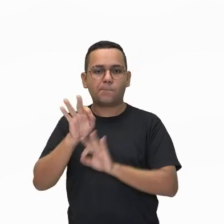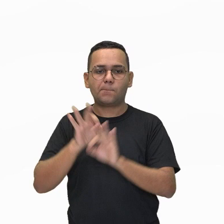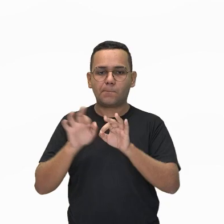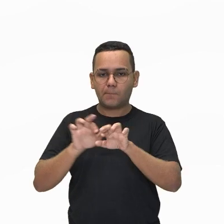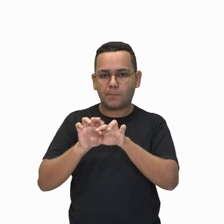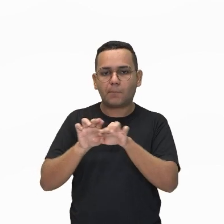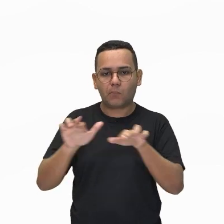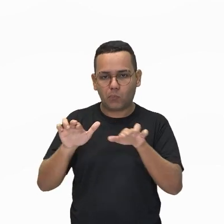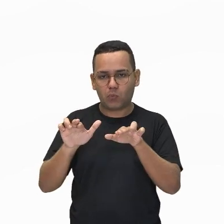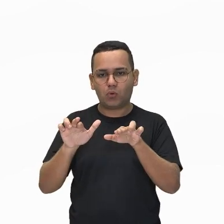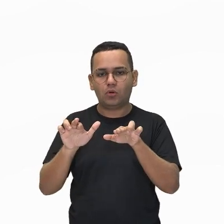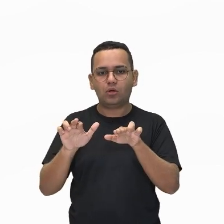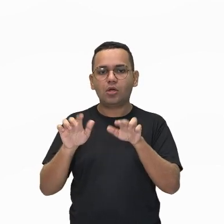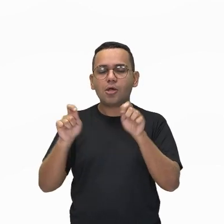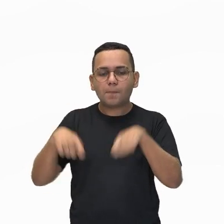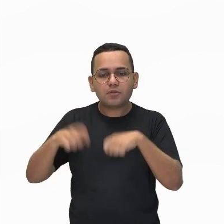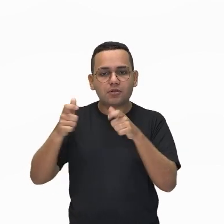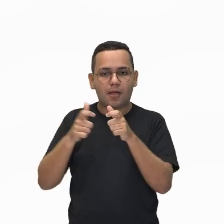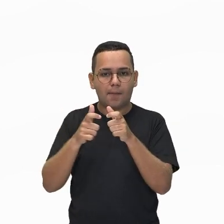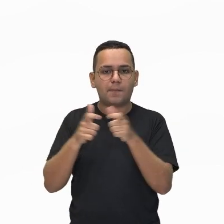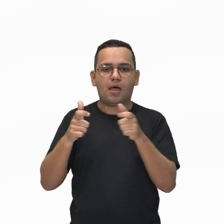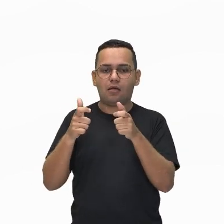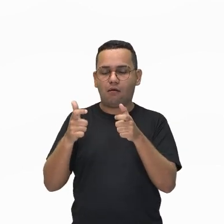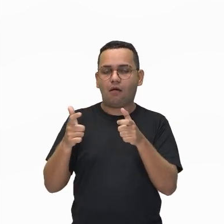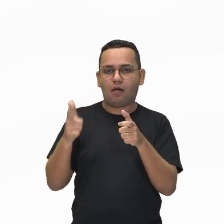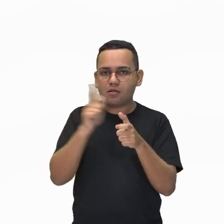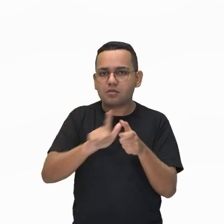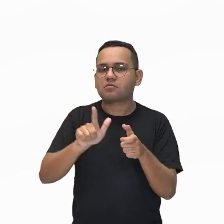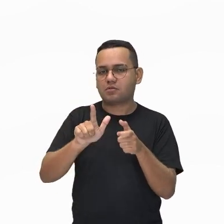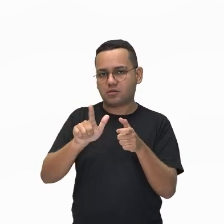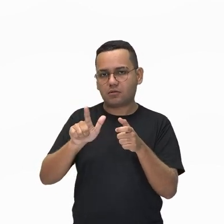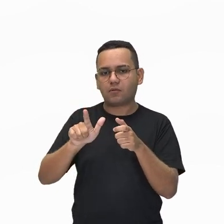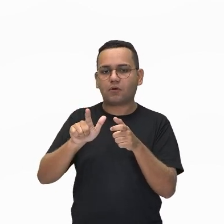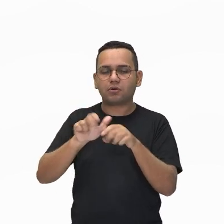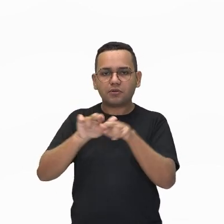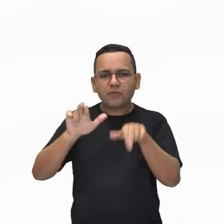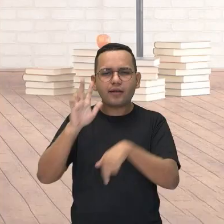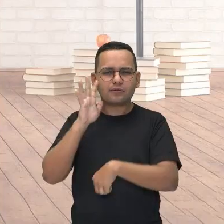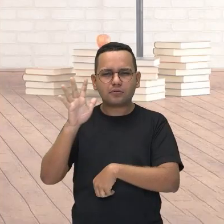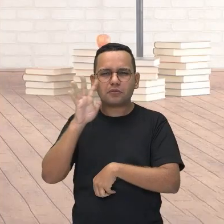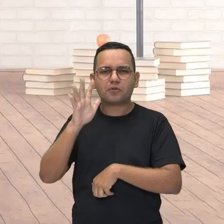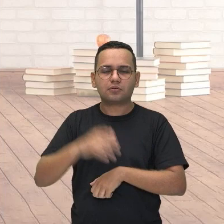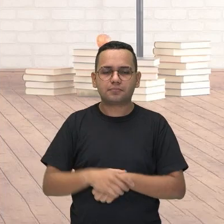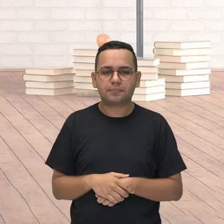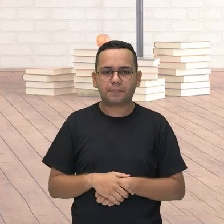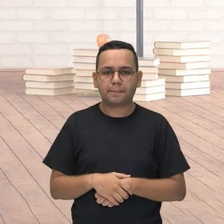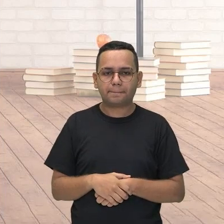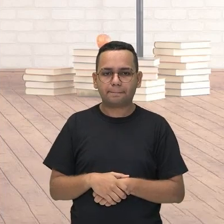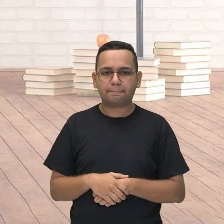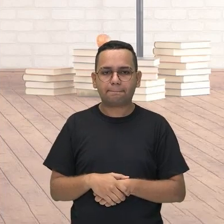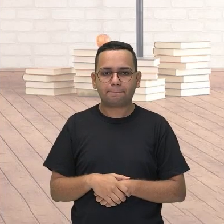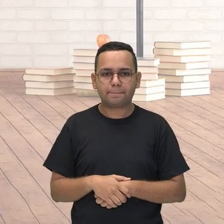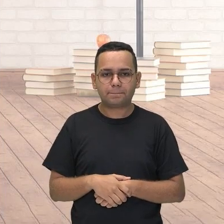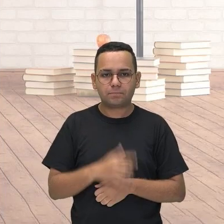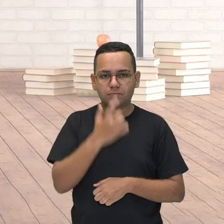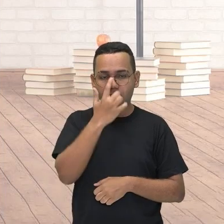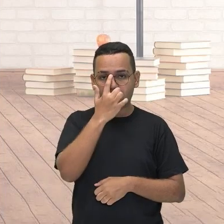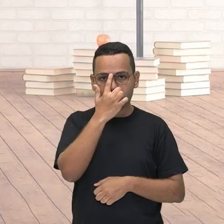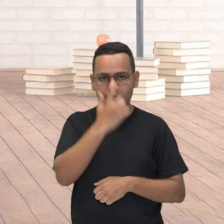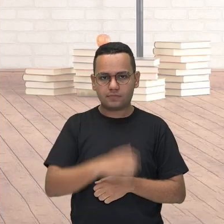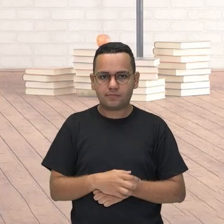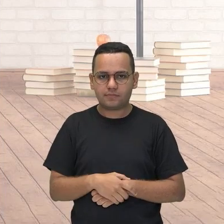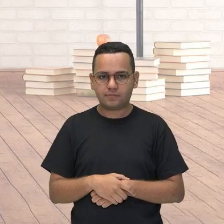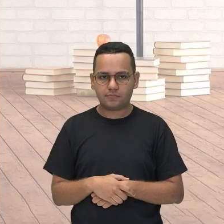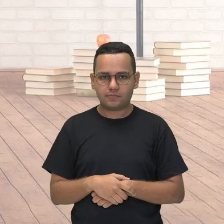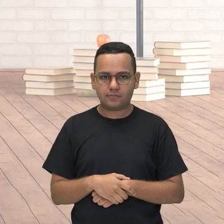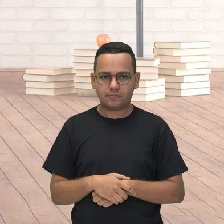possibilidade de realização dos sonhos. Então a minha de longo prazo, de repente, é o quê? Eu quero ter uma